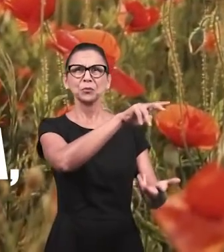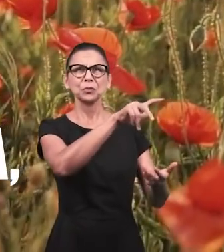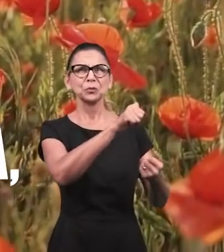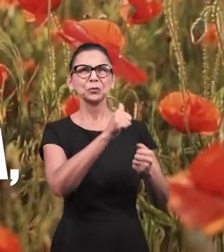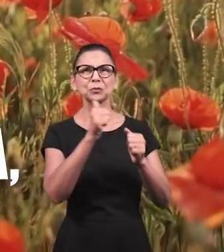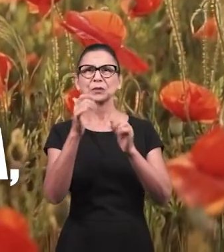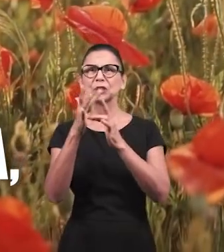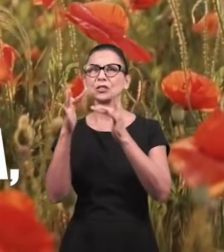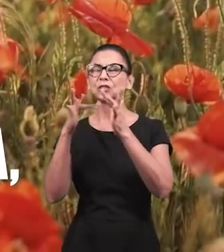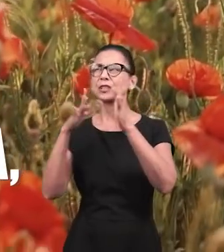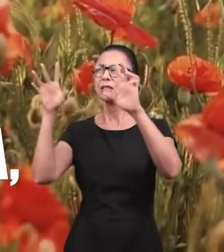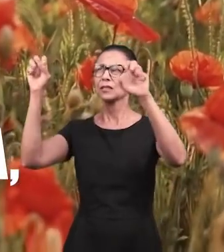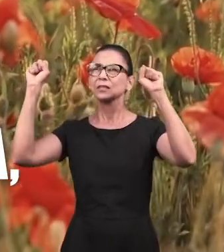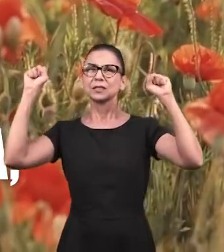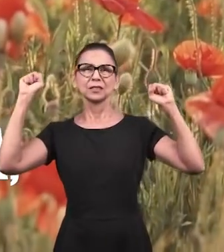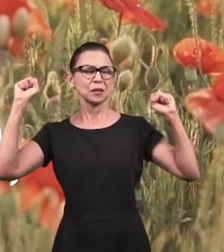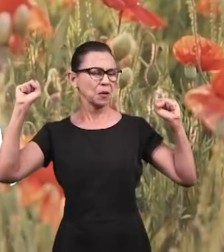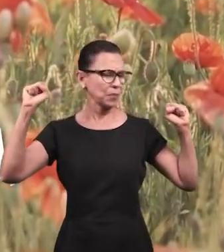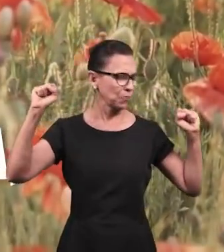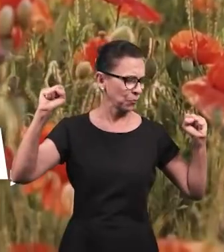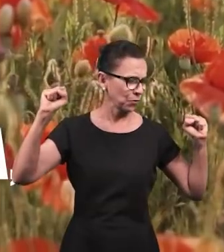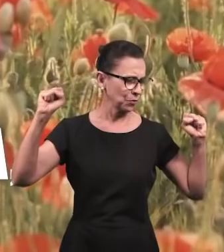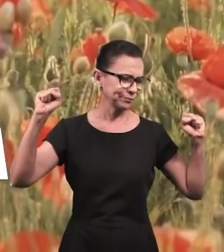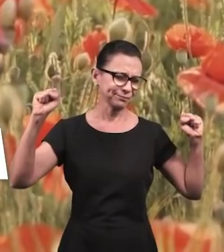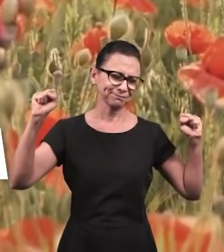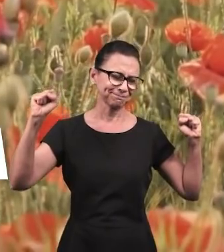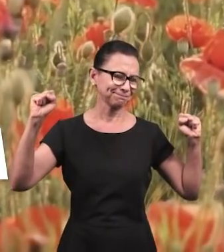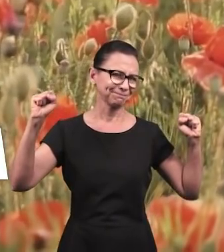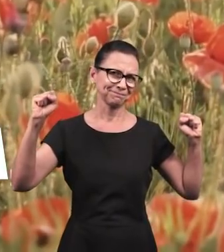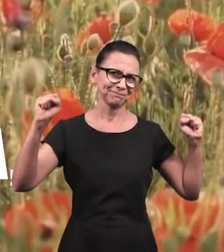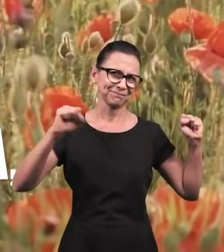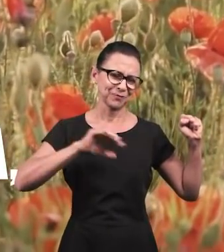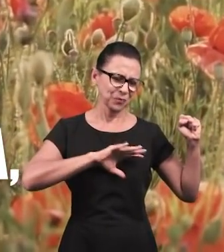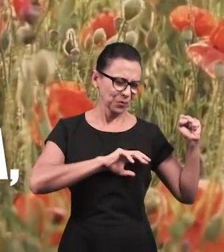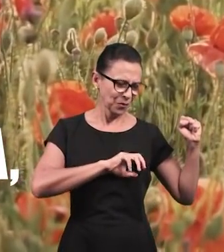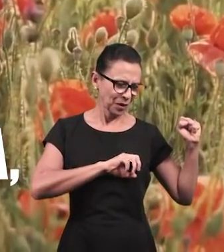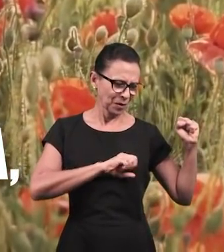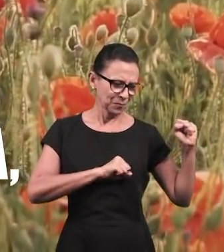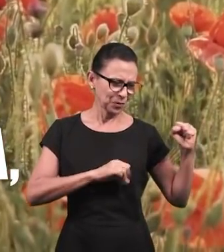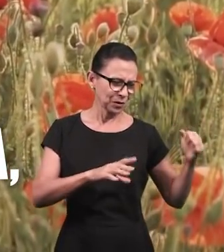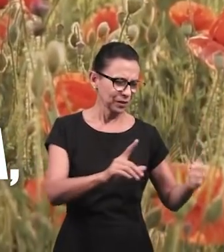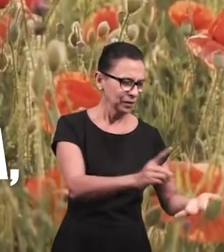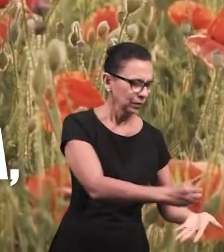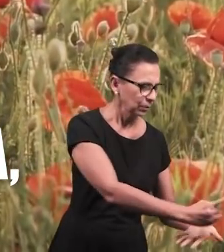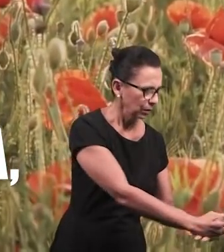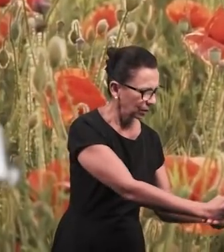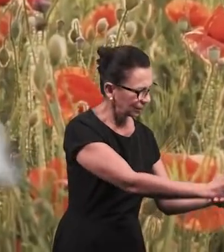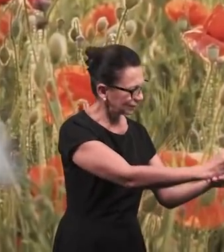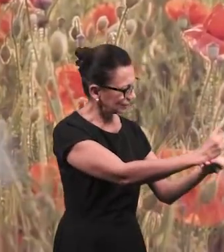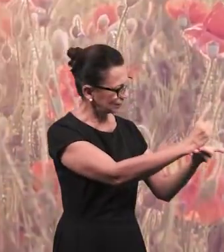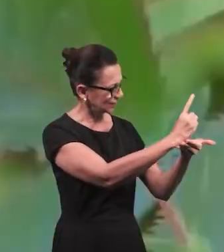Jesus nos come com seus braços de ternura,